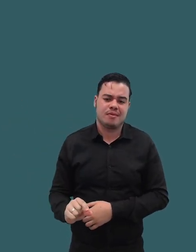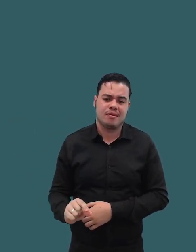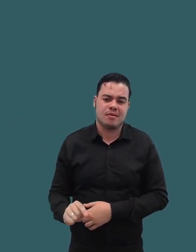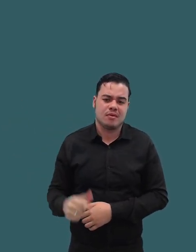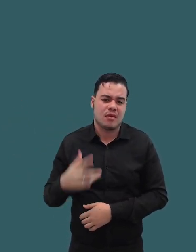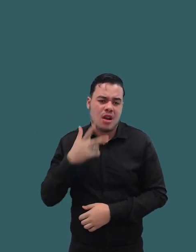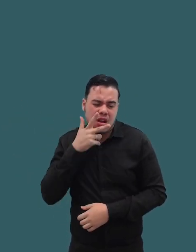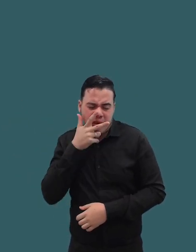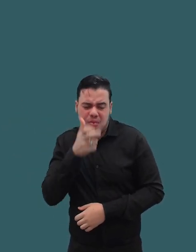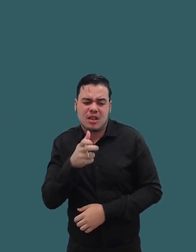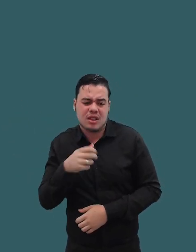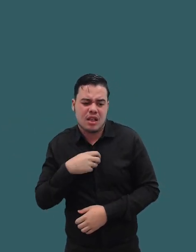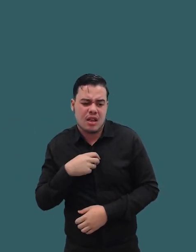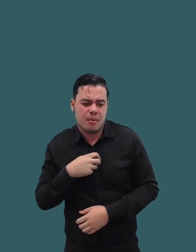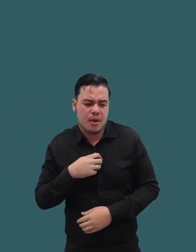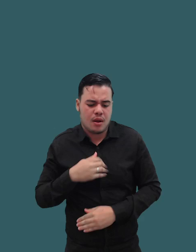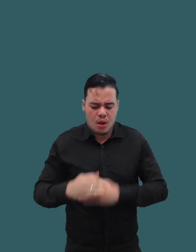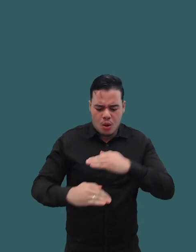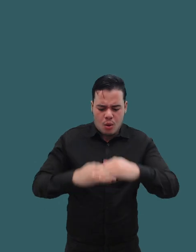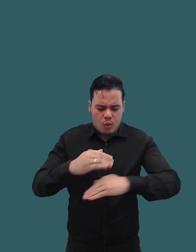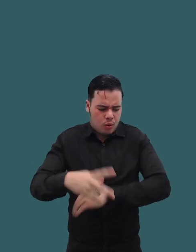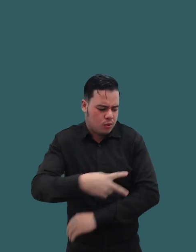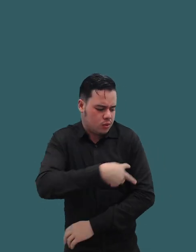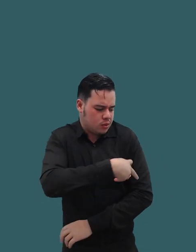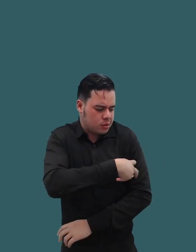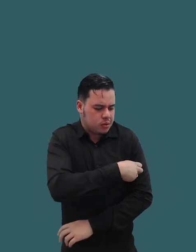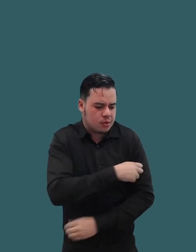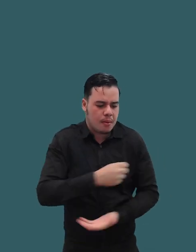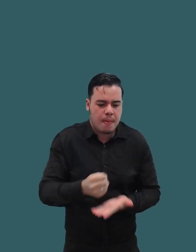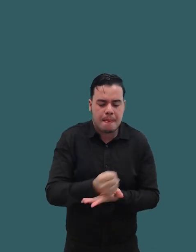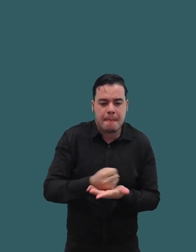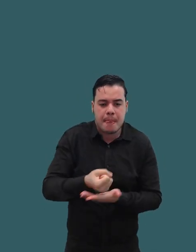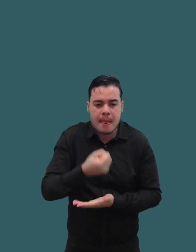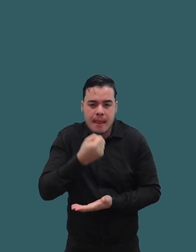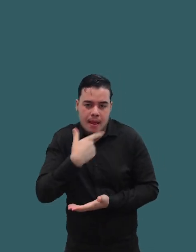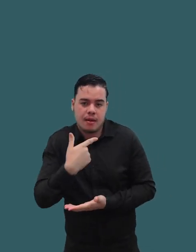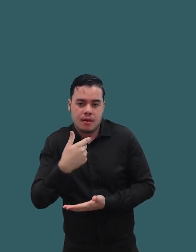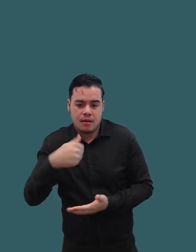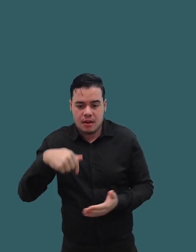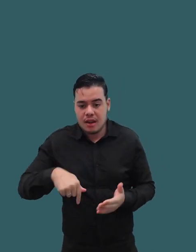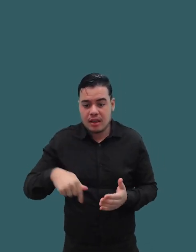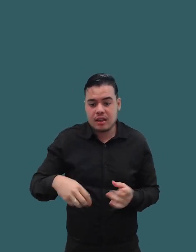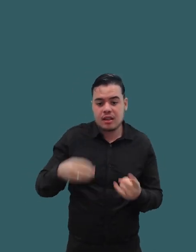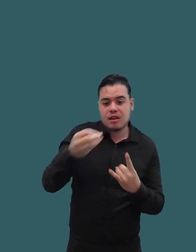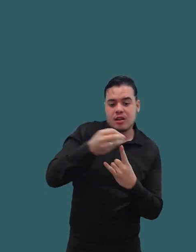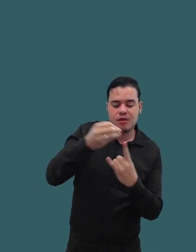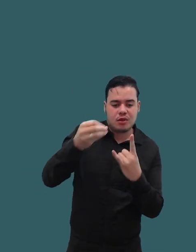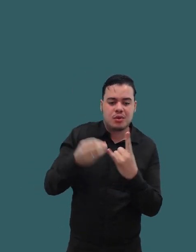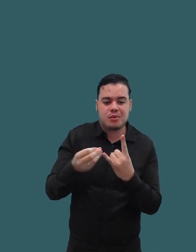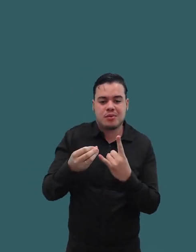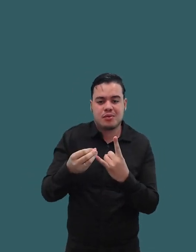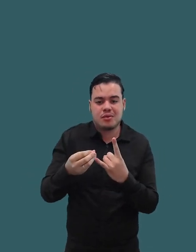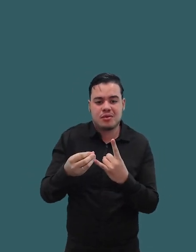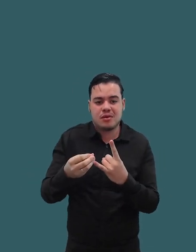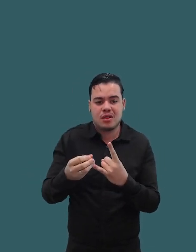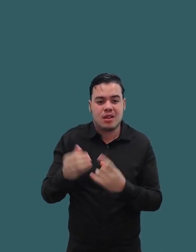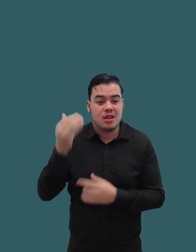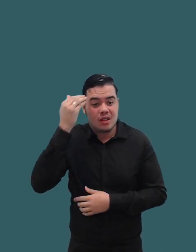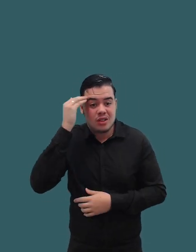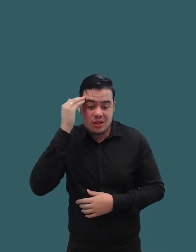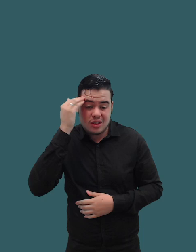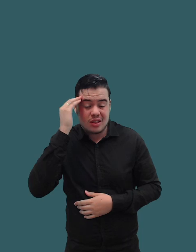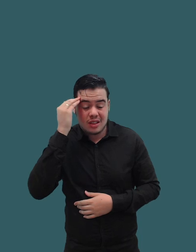a produção de vacinas e medicamentos pela parte da produção da Fiocruz. Então, a gente está entendendo